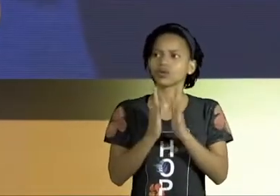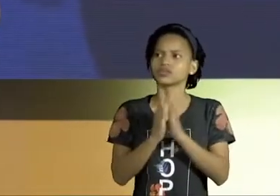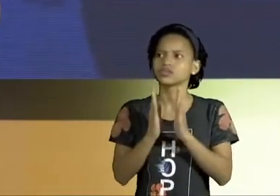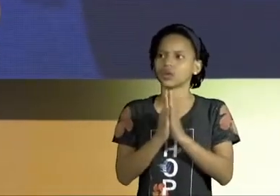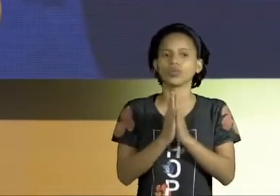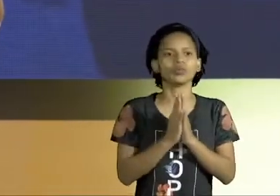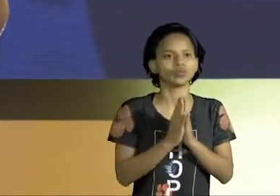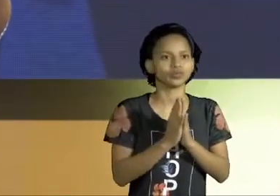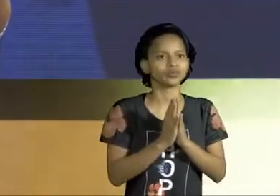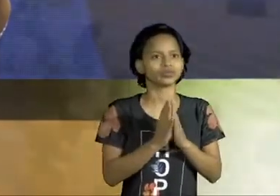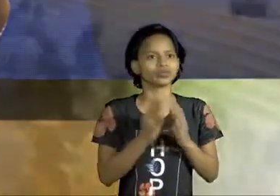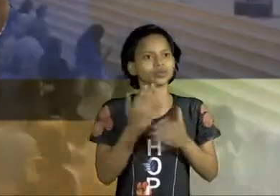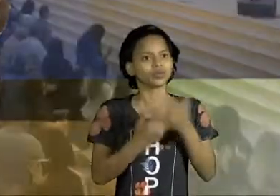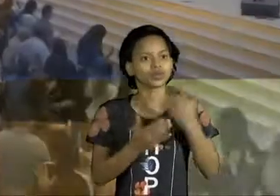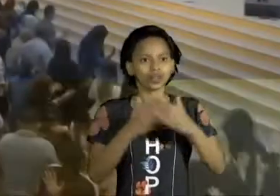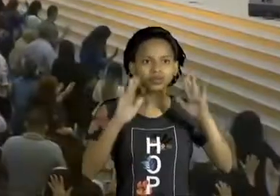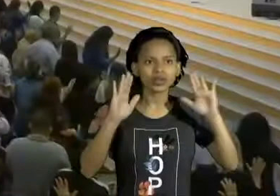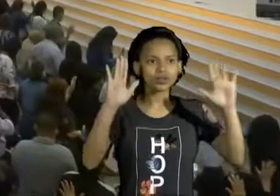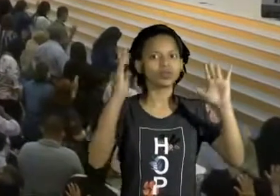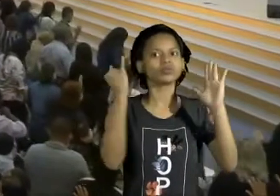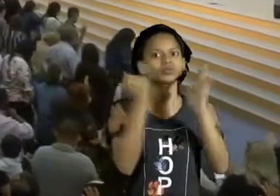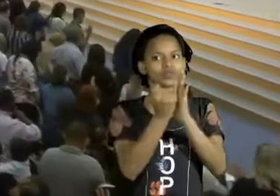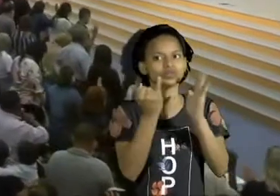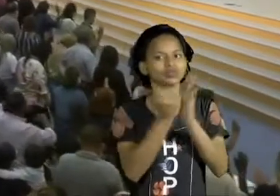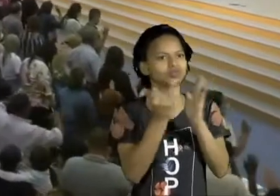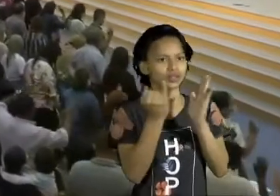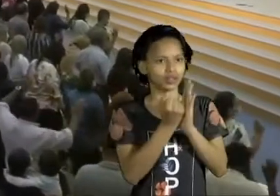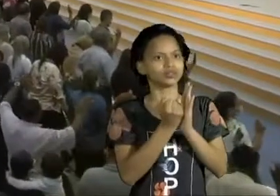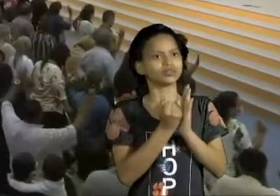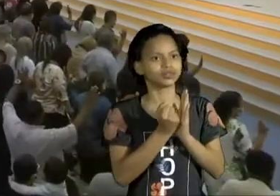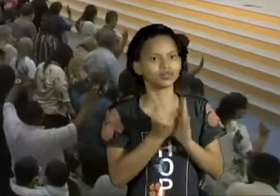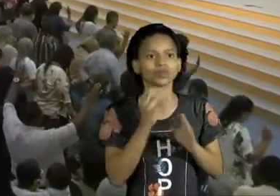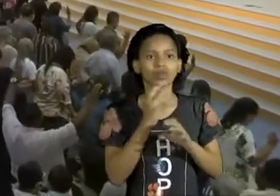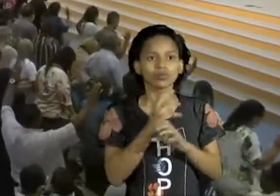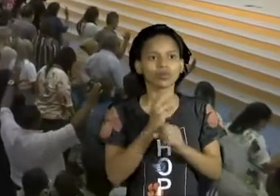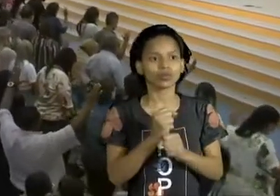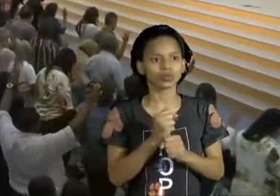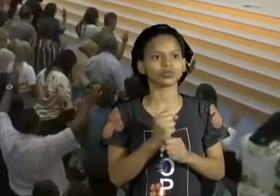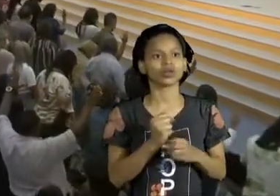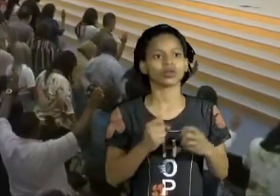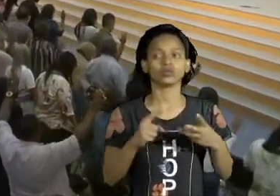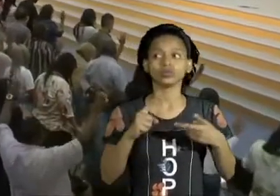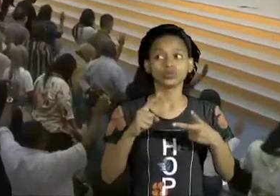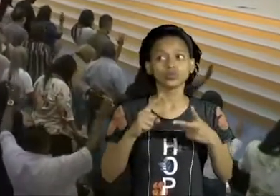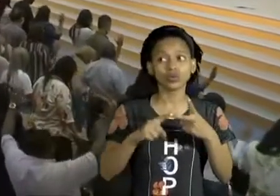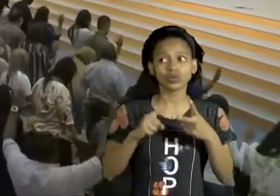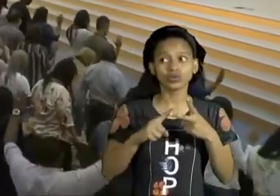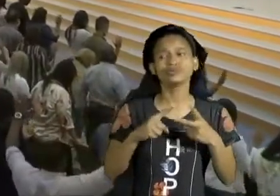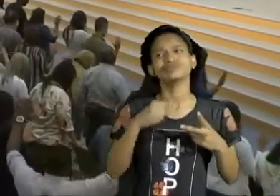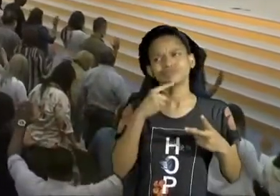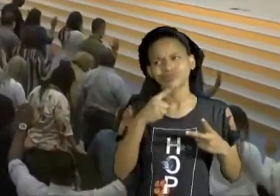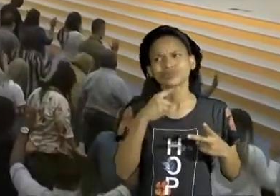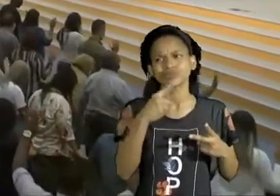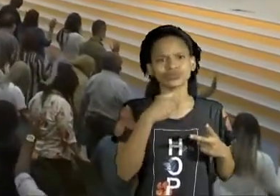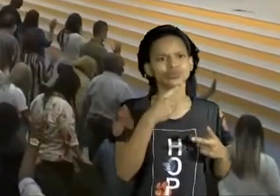interceder agora. Eu conto dois. Se não consegue orar, seja